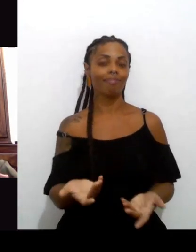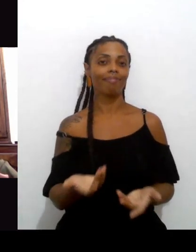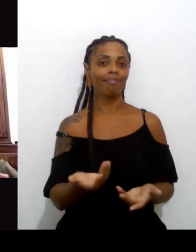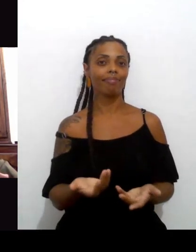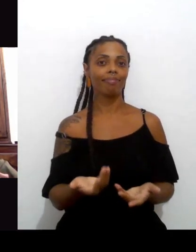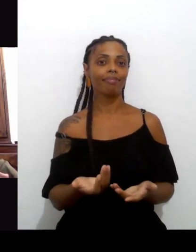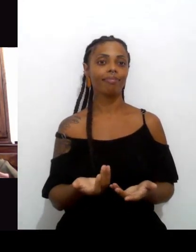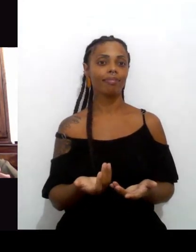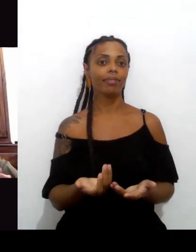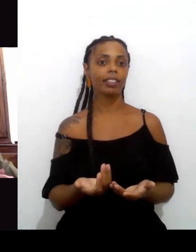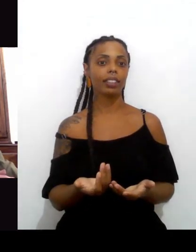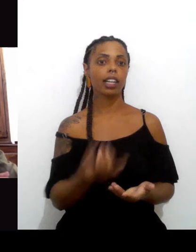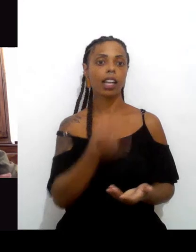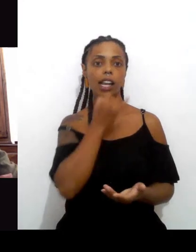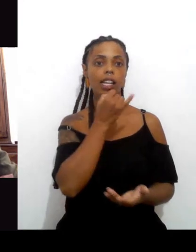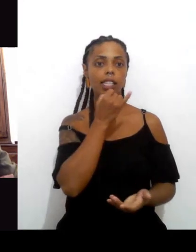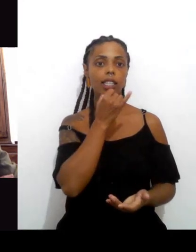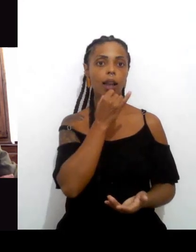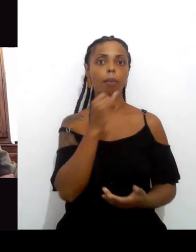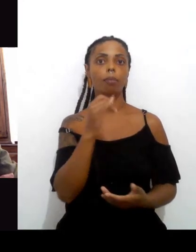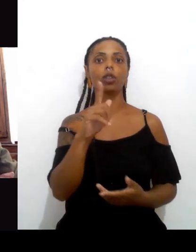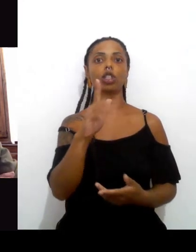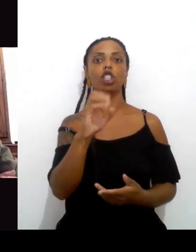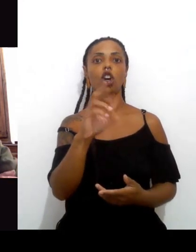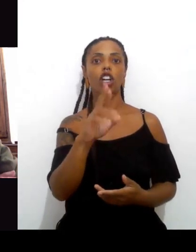figura do George dyer